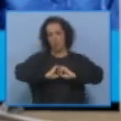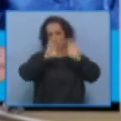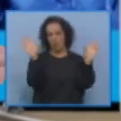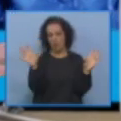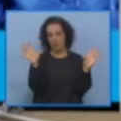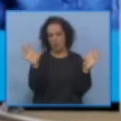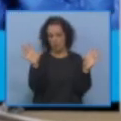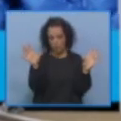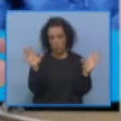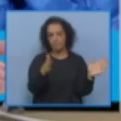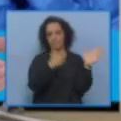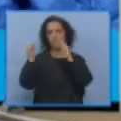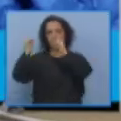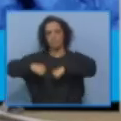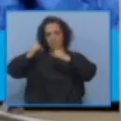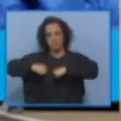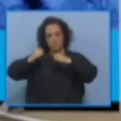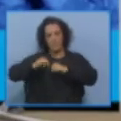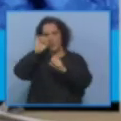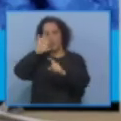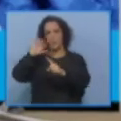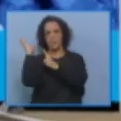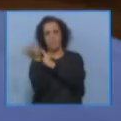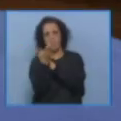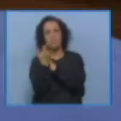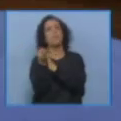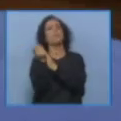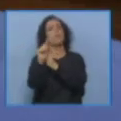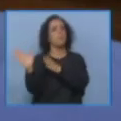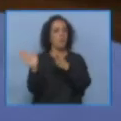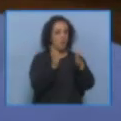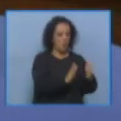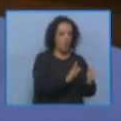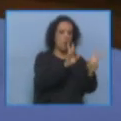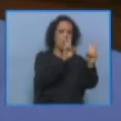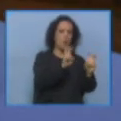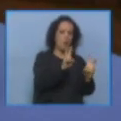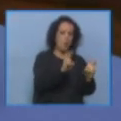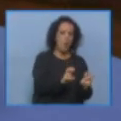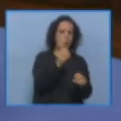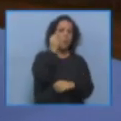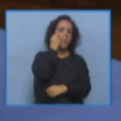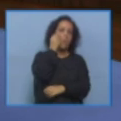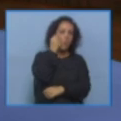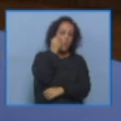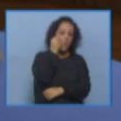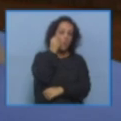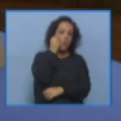só na Laudato Si, em matéria ambiental, mas sobretudo na sua